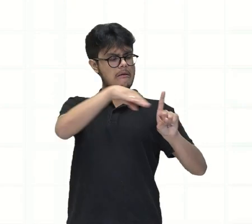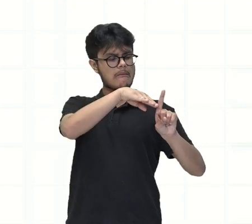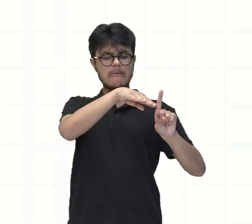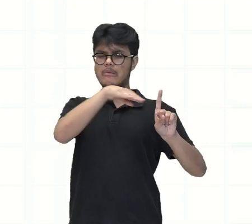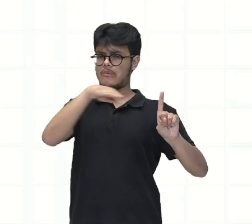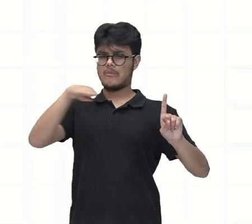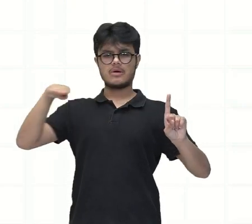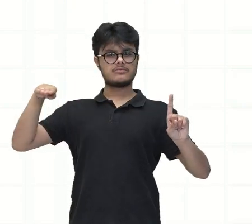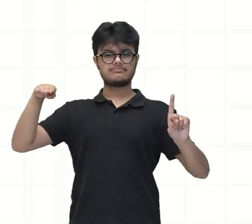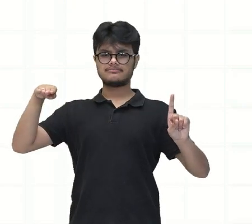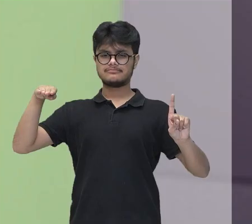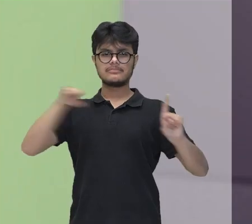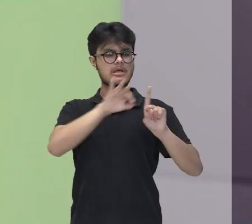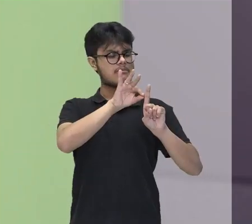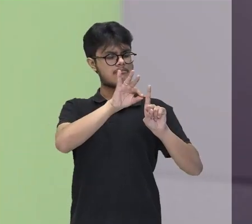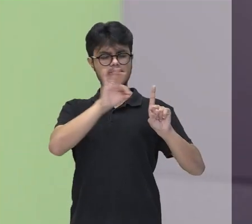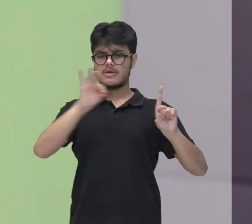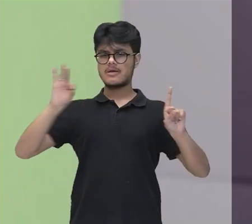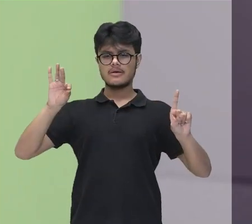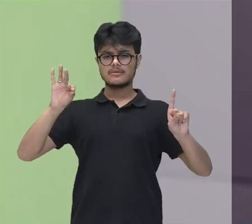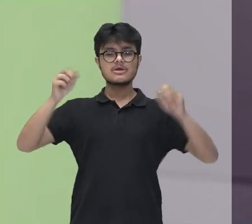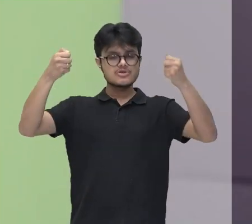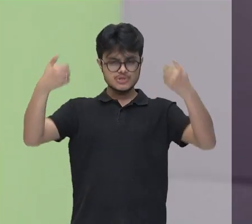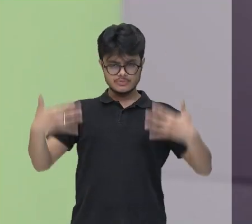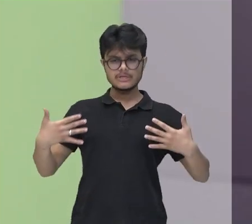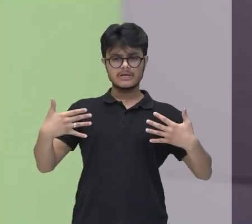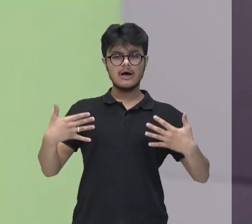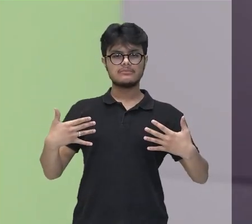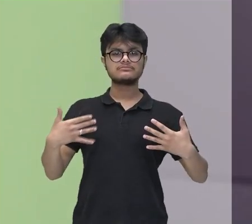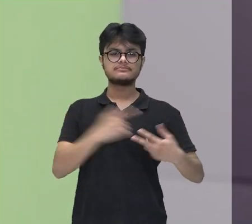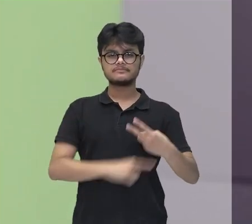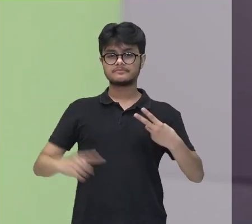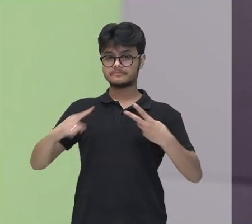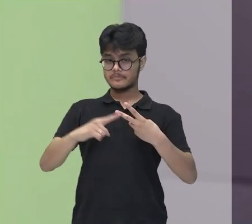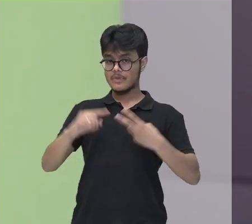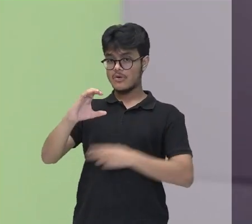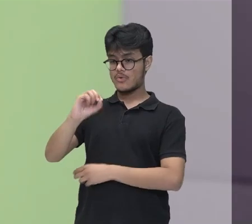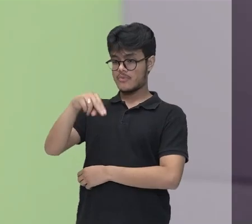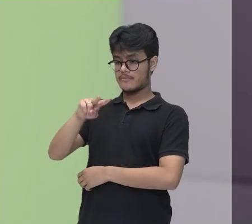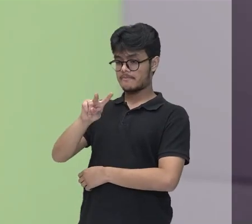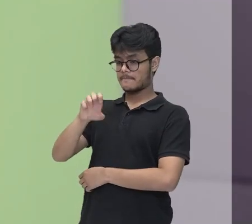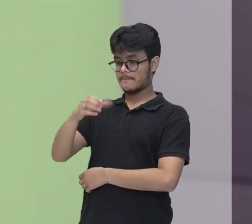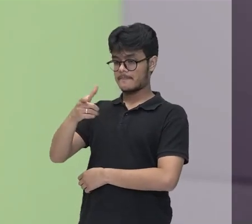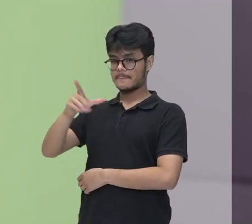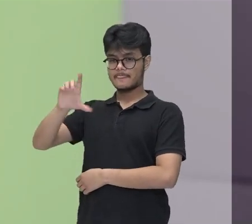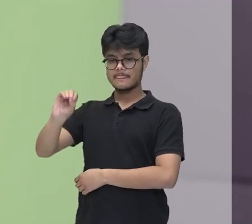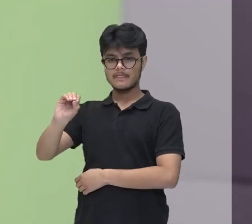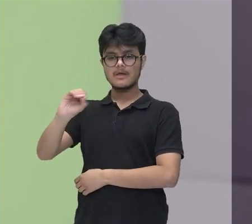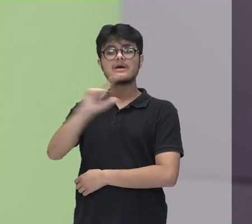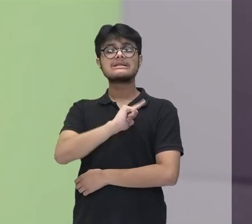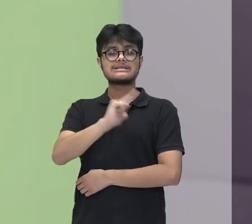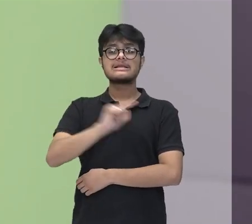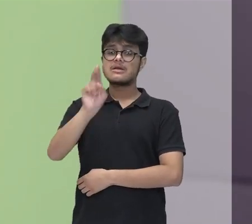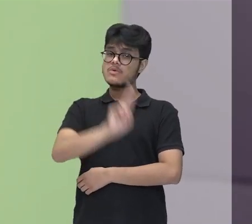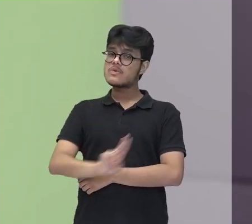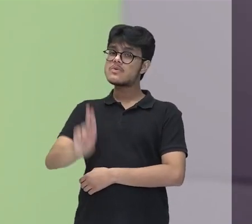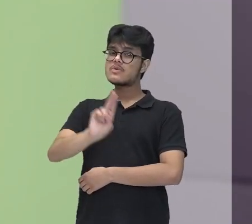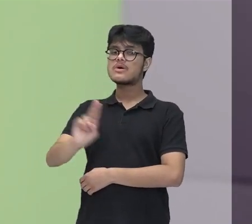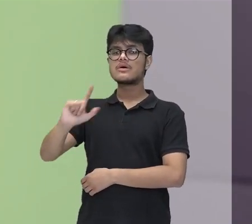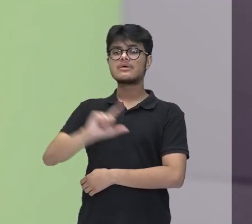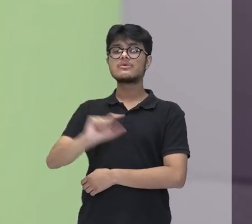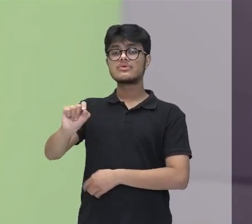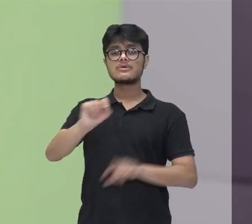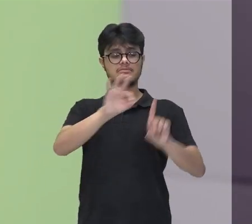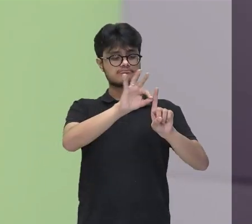térmica, aí agora aqui comentando sobre a convecção térmica, também eles irão